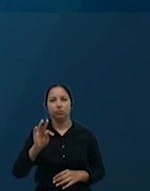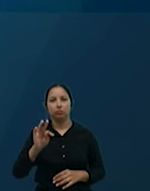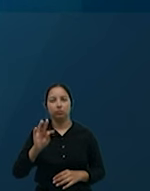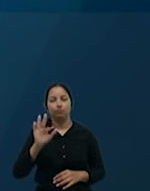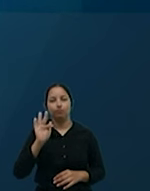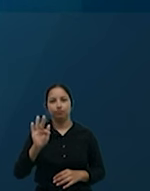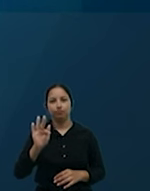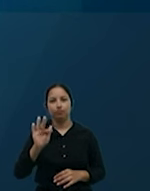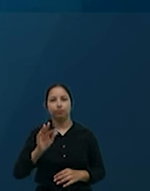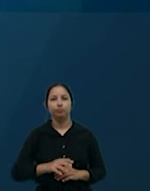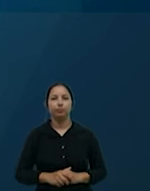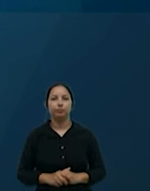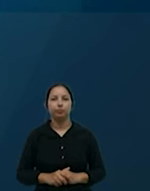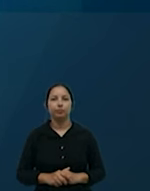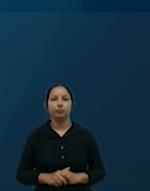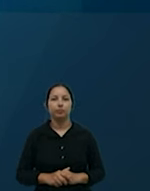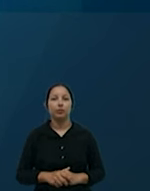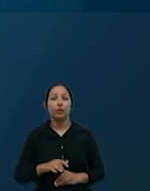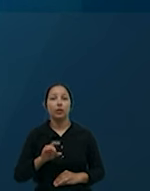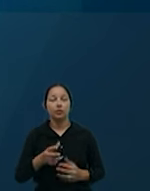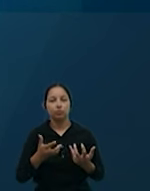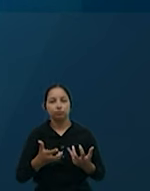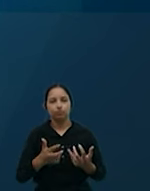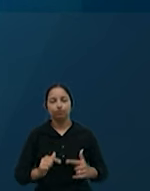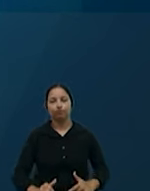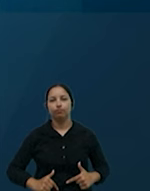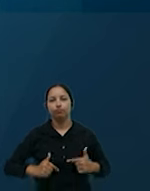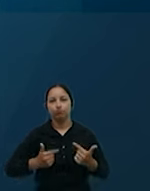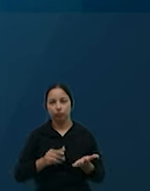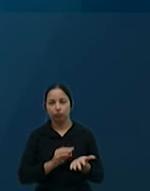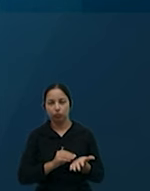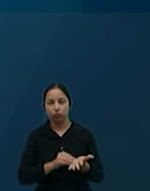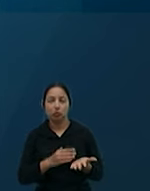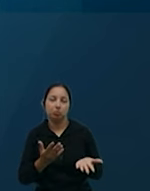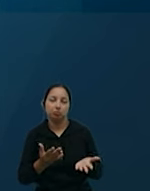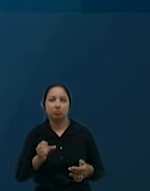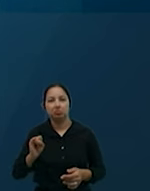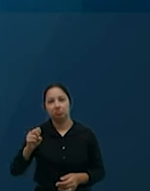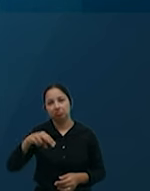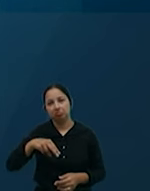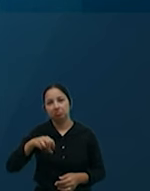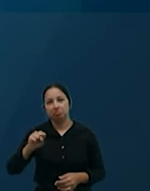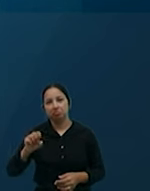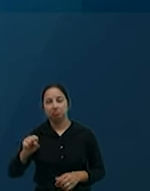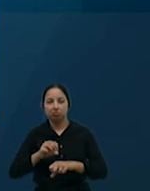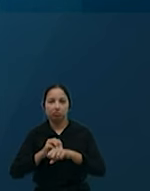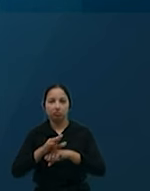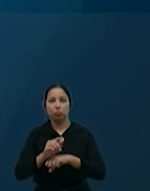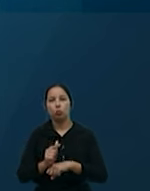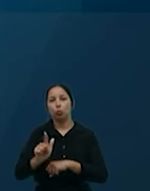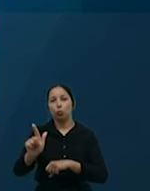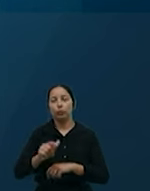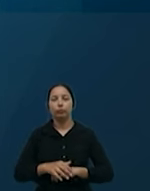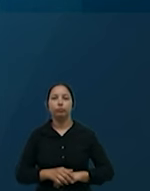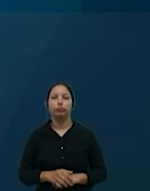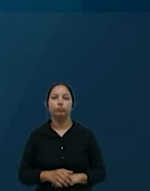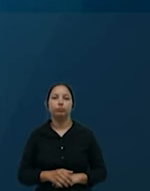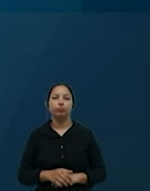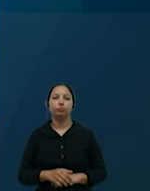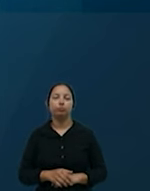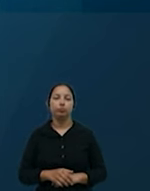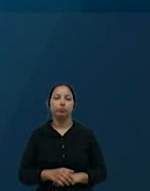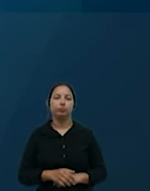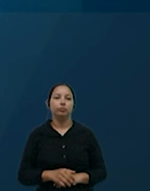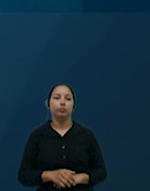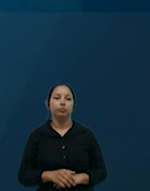essa ausência de interesse de agir, o INSS propõe uma tese alternativa no sentido de que o termo inicial dos efeitos financeiros